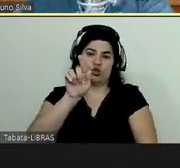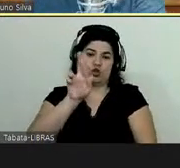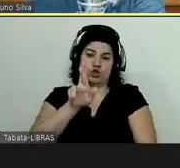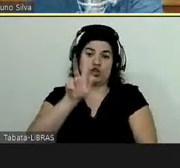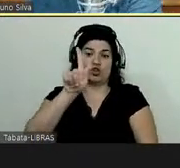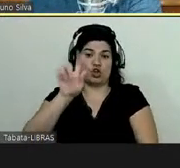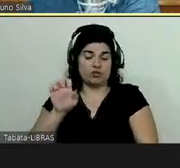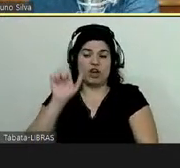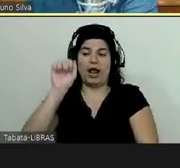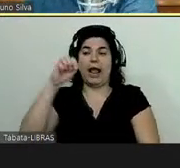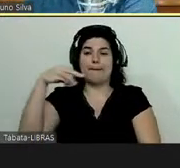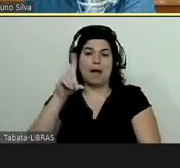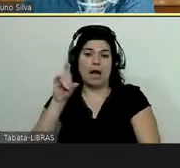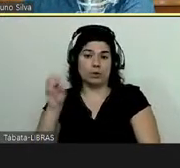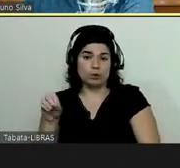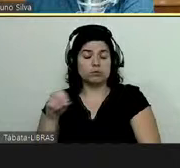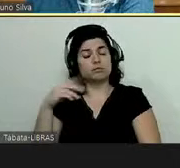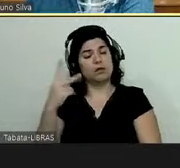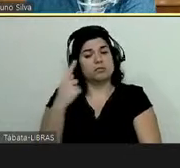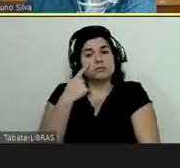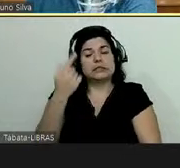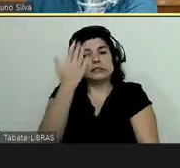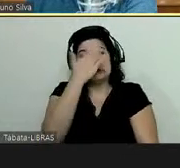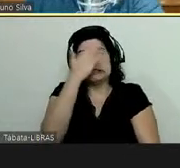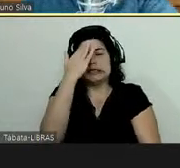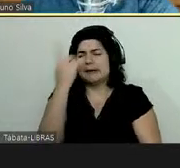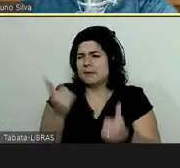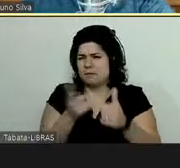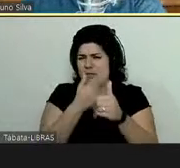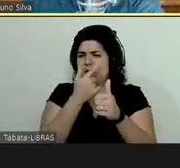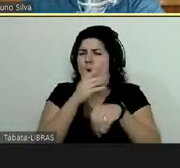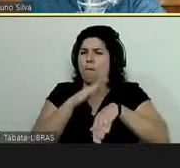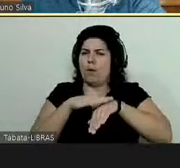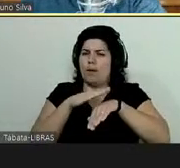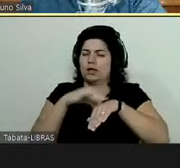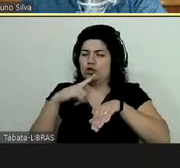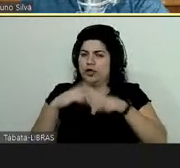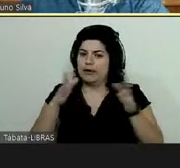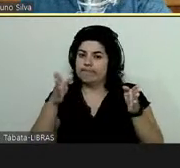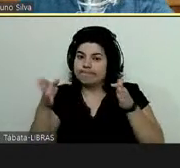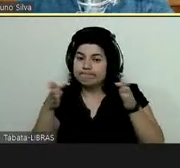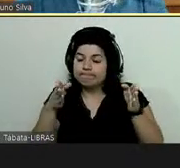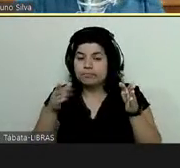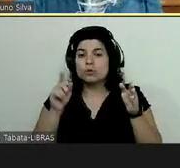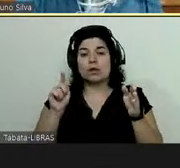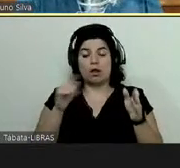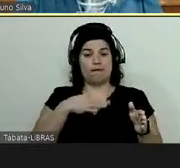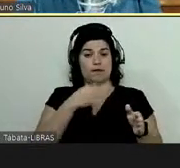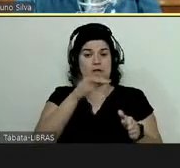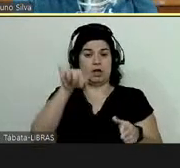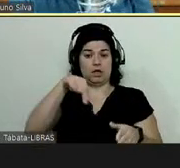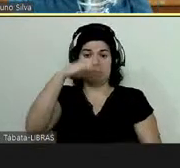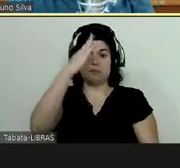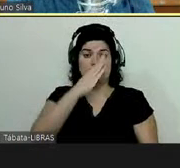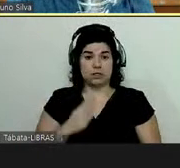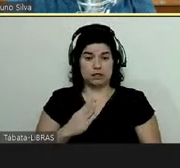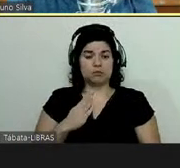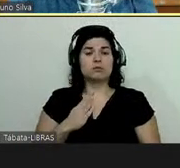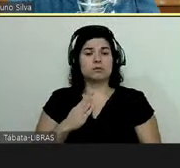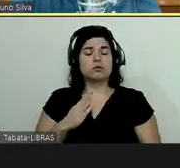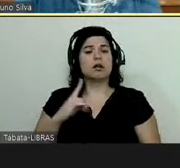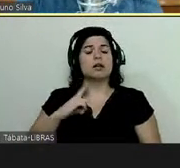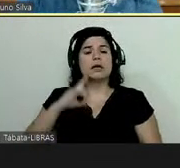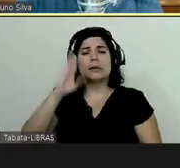compreender nesse primeiro momento nesse primeiro momento é um federalismo no Brasil ele vai